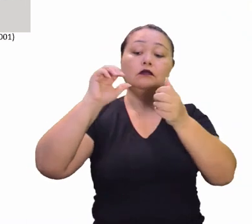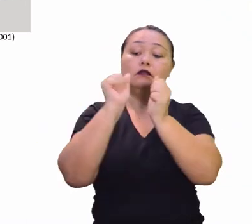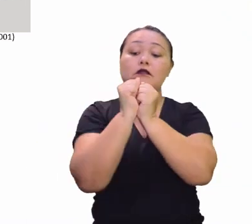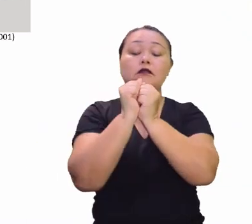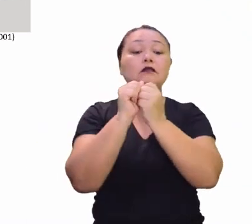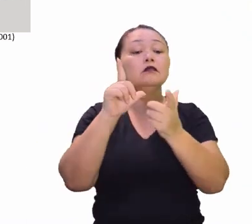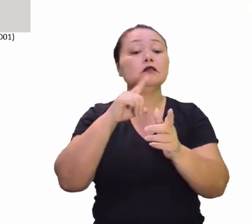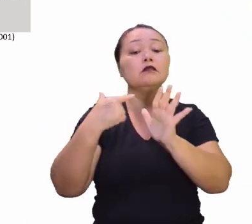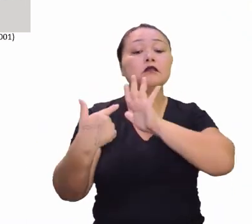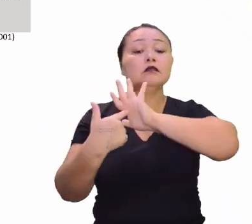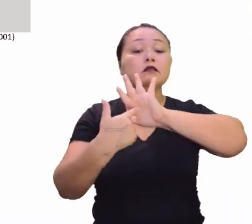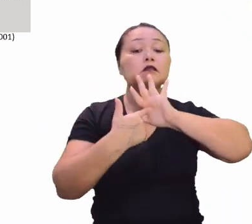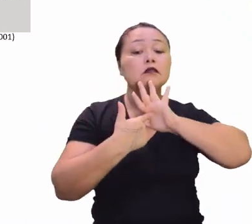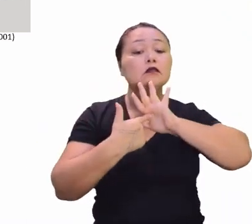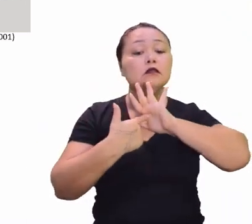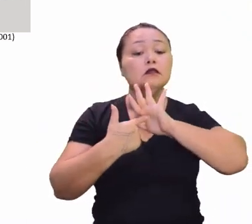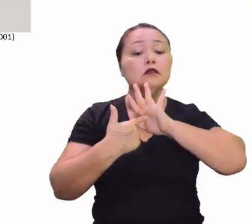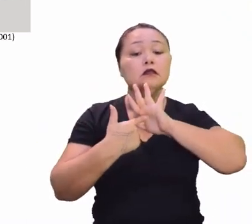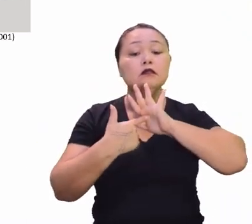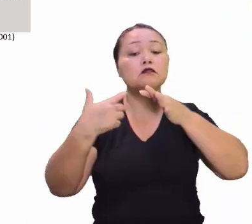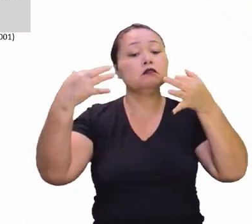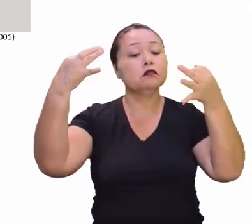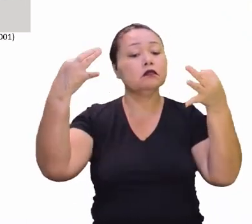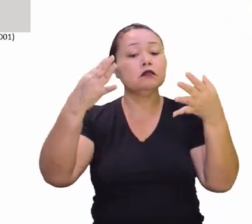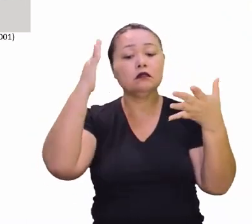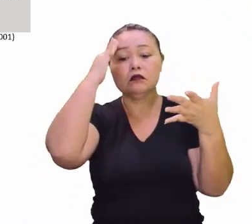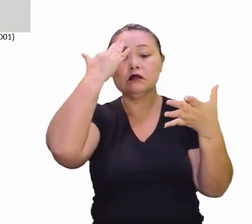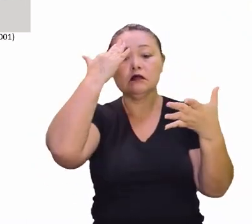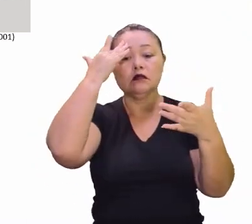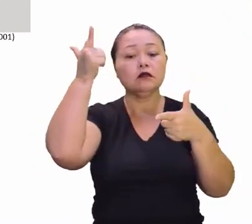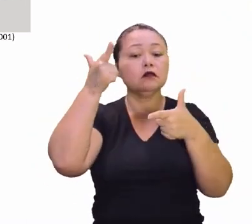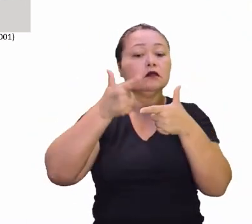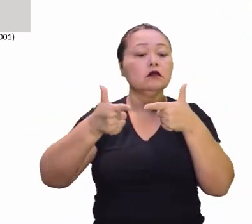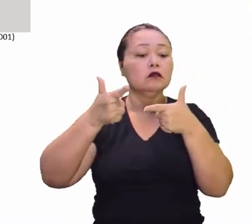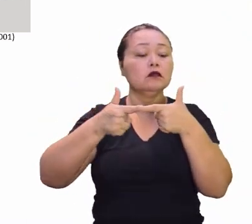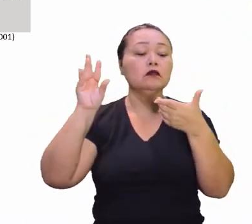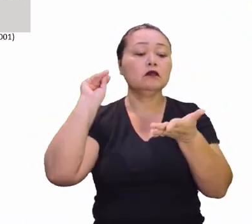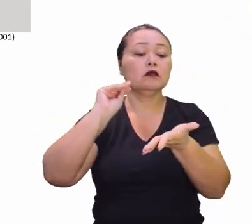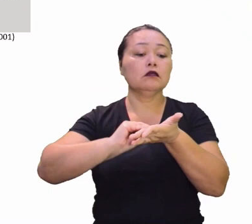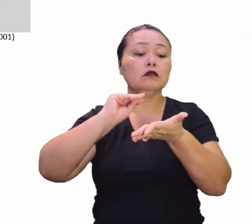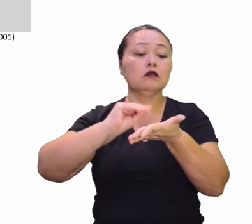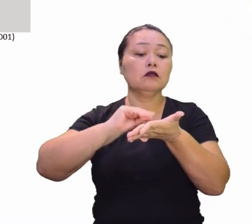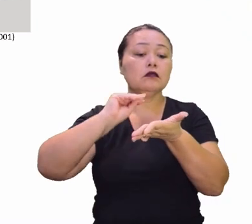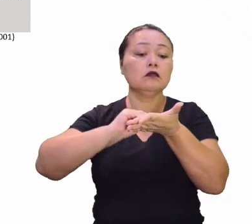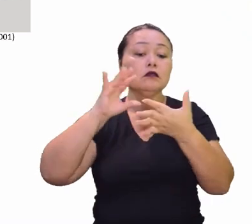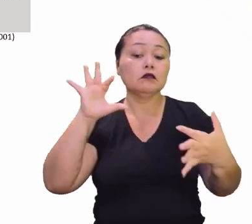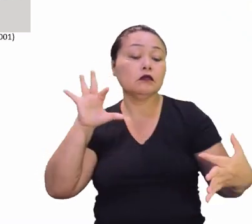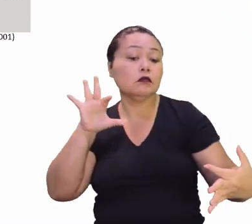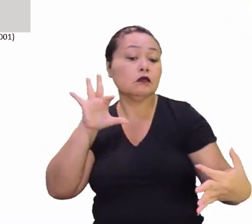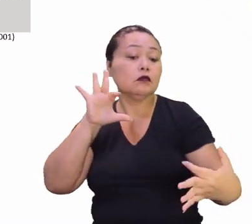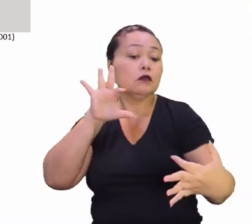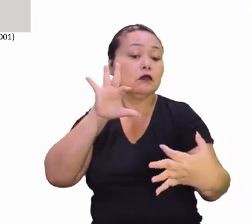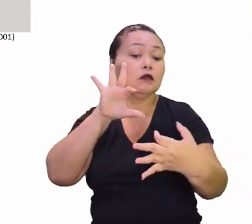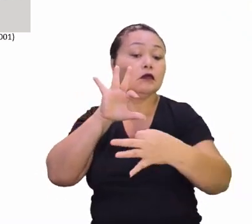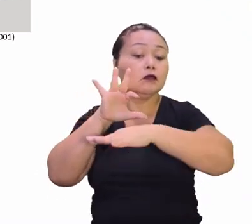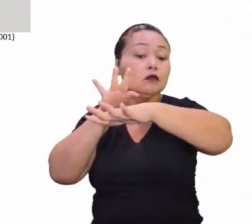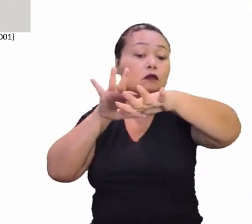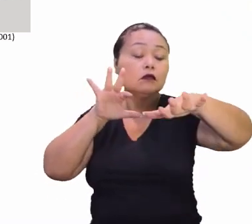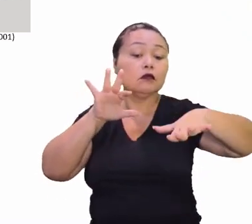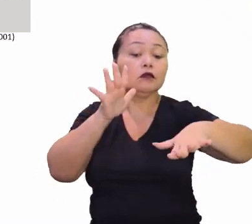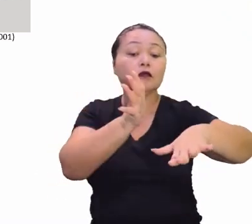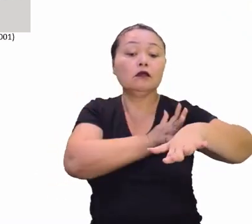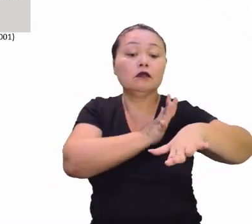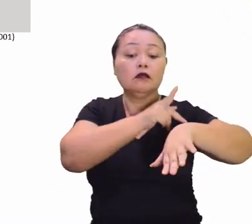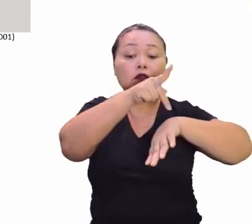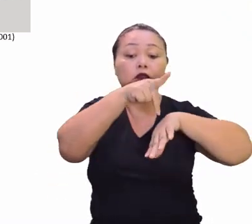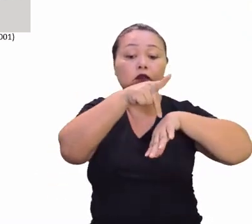Demonstrou o senhor Juscelino Kubitschek perfeita compreensão do problema da falta de ligação da mais